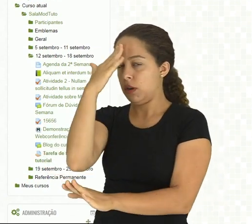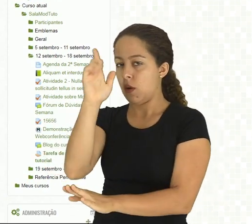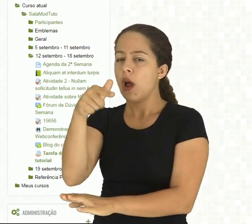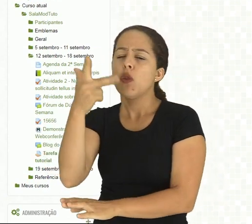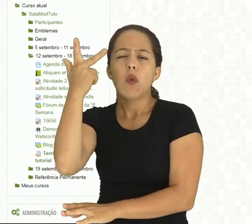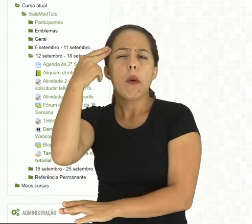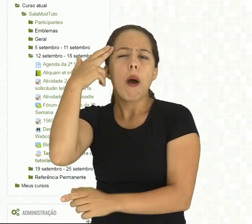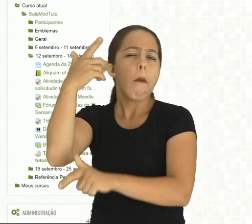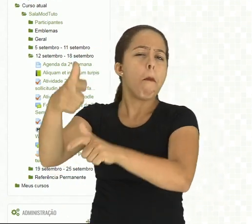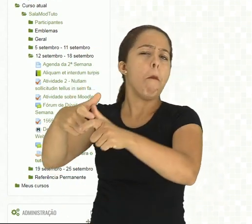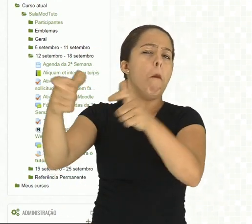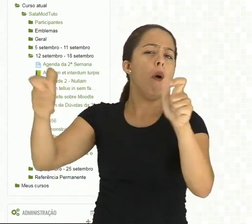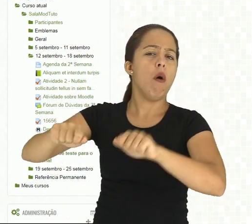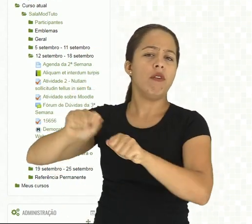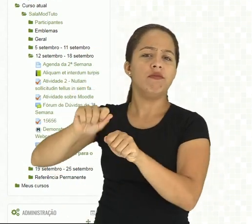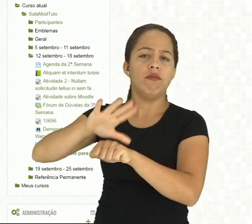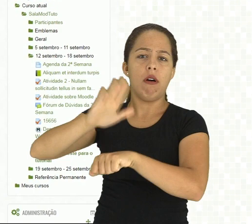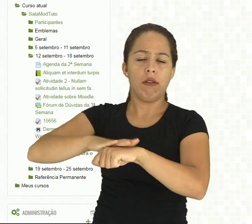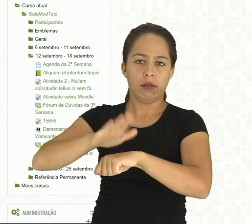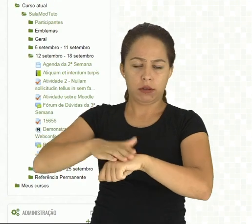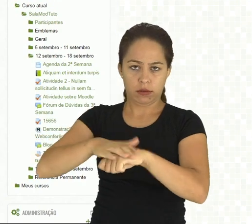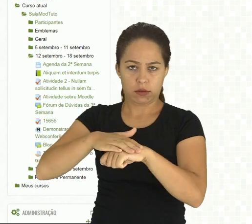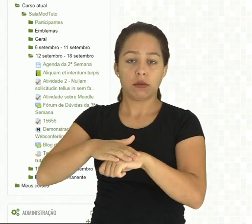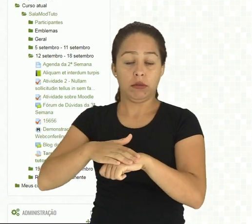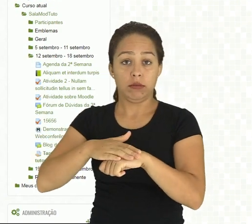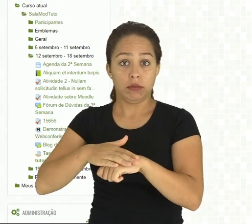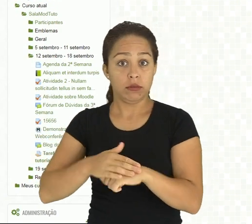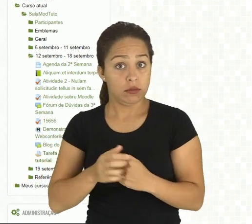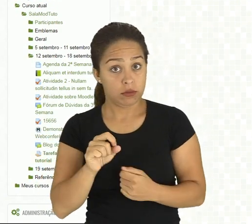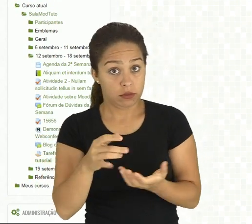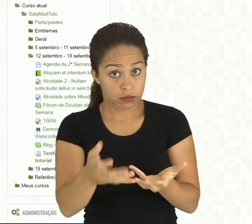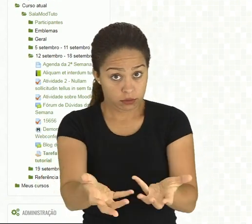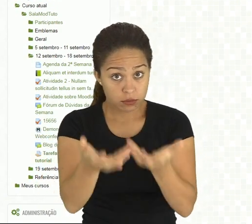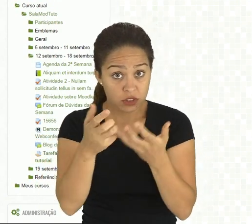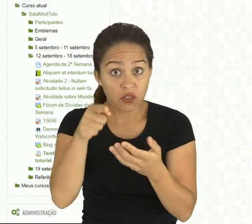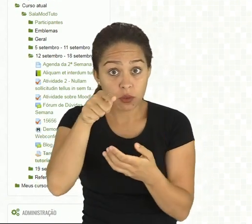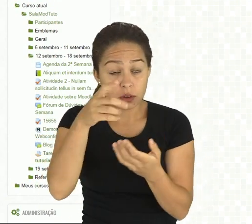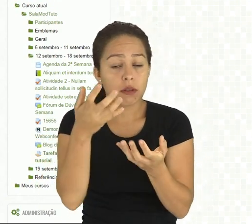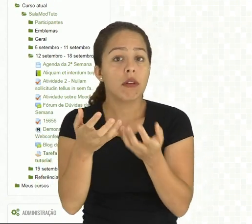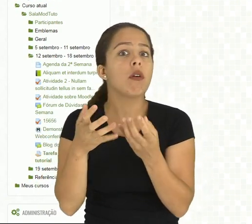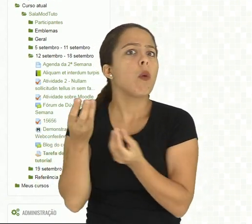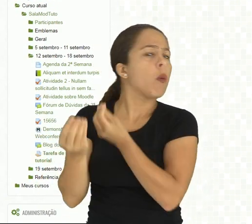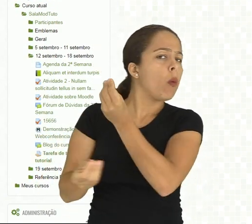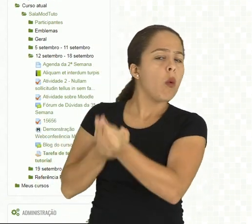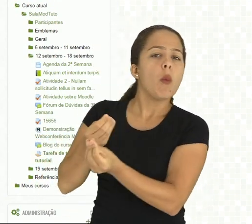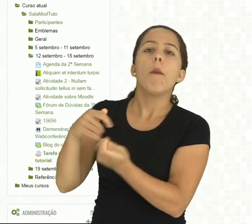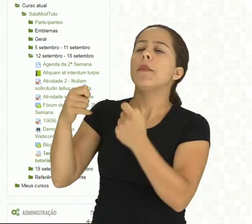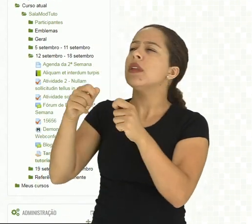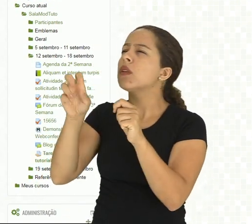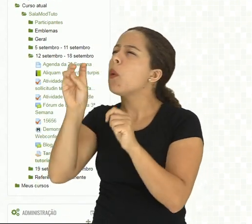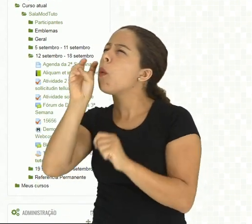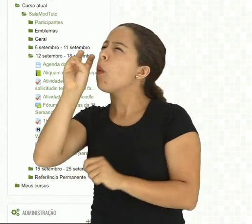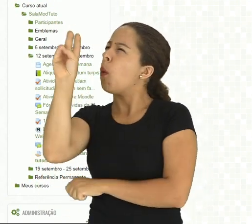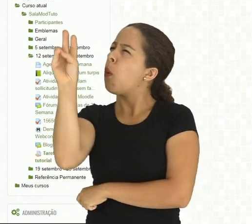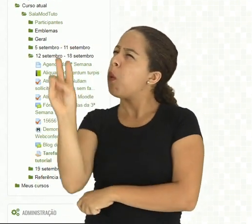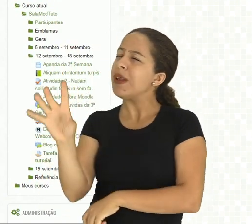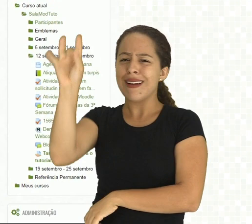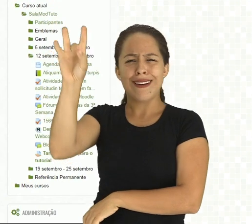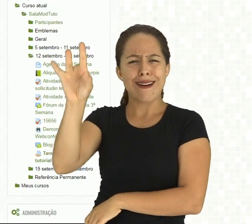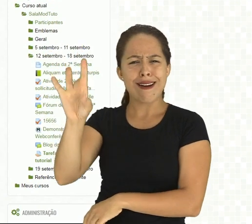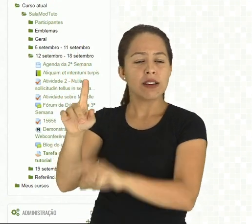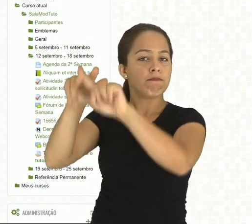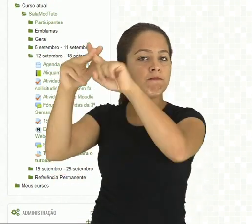configuração mais comum de acontecer para você ter do jeito que você quer você precisa realmente olha cada opção e